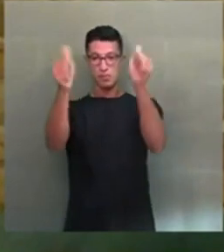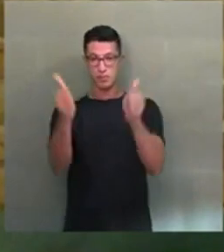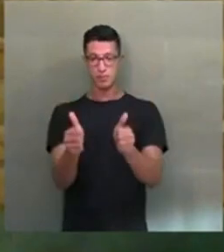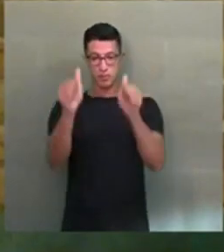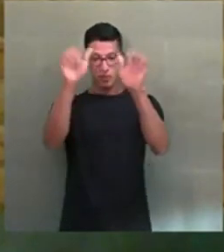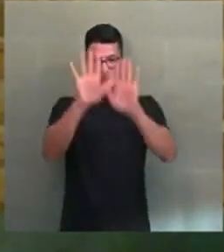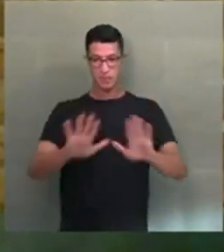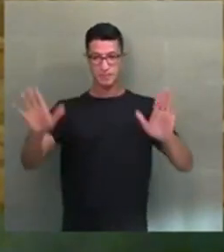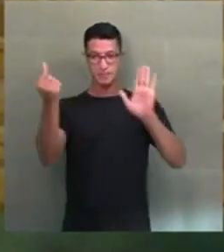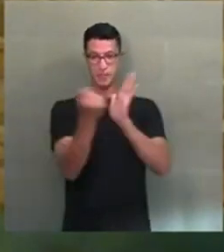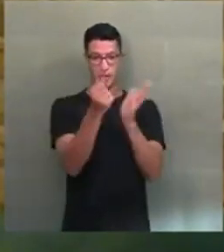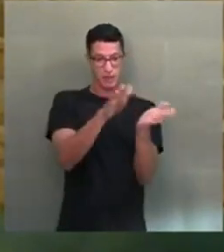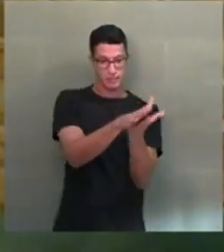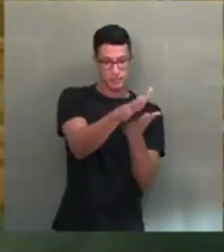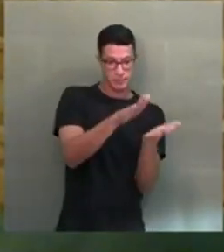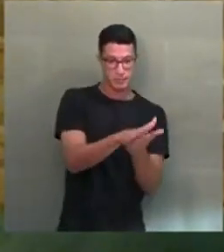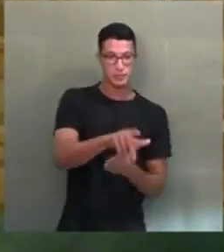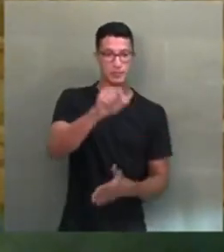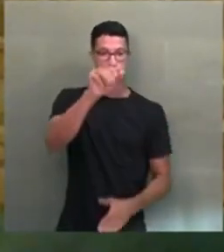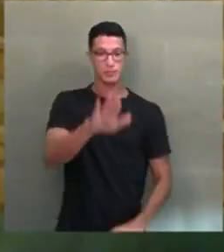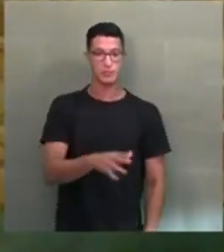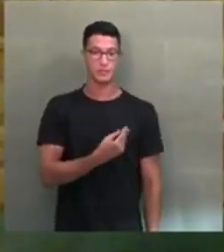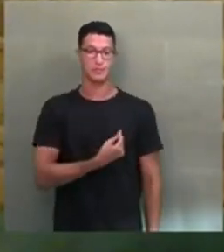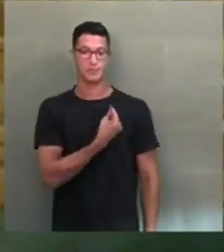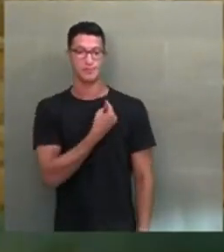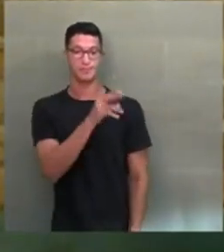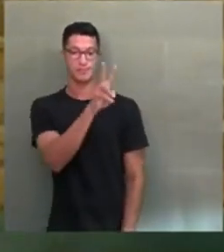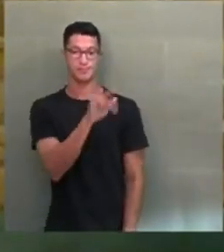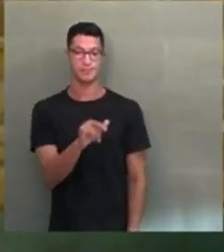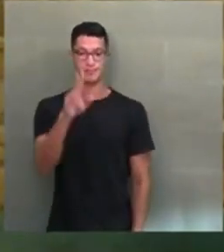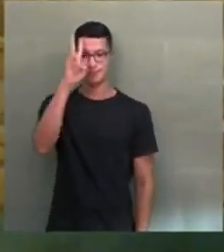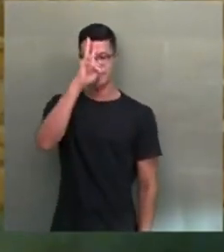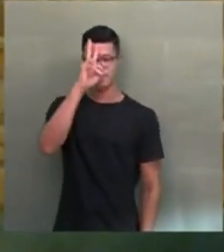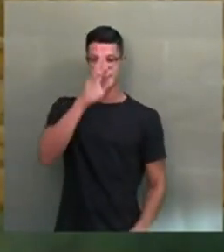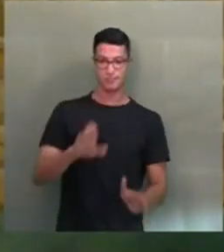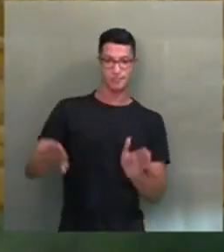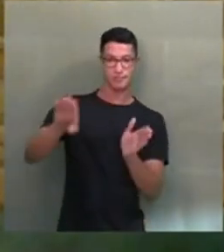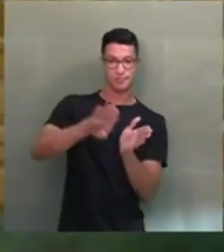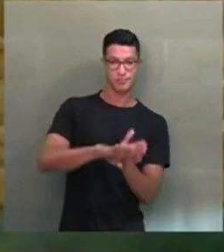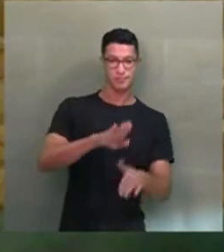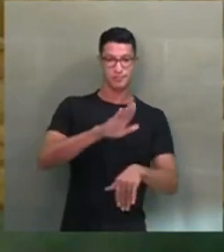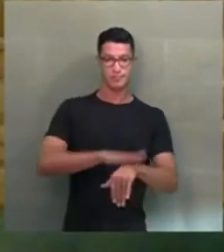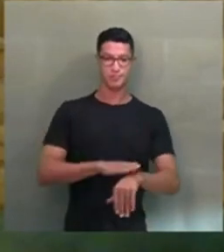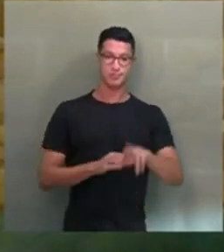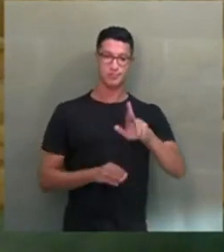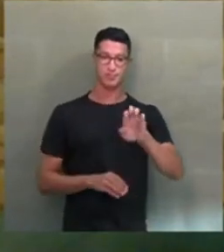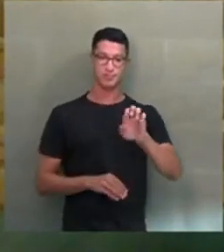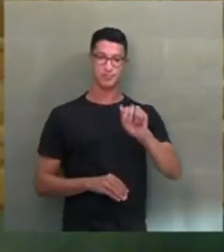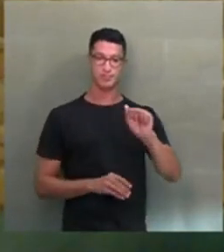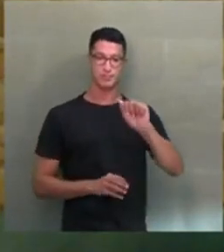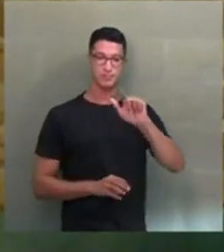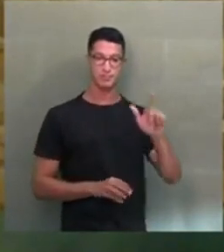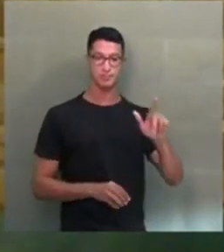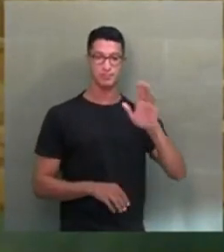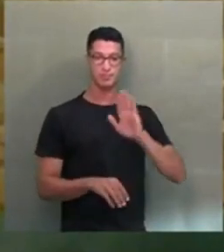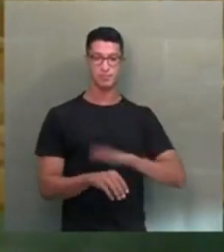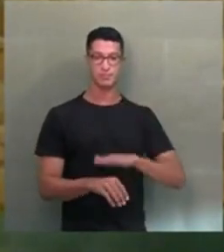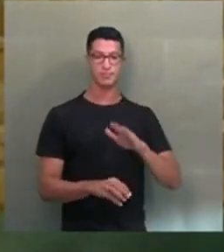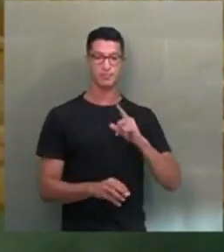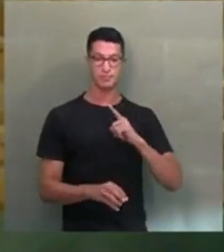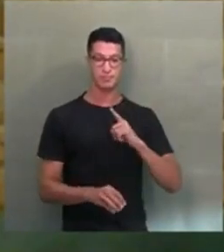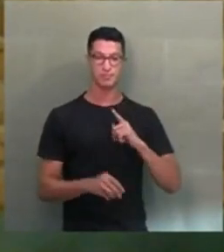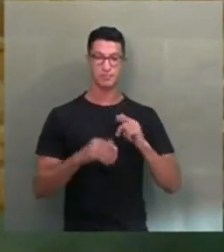produtos impressos. Quem viveu vai se lembrar, chegava a mídia do tempo real e era mesmo um real tempo